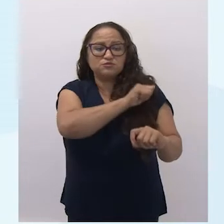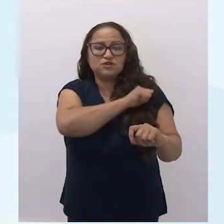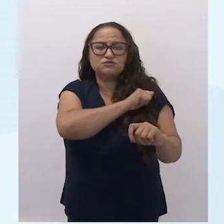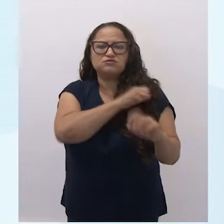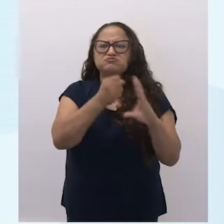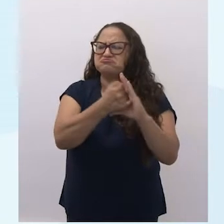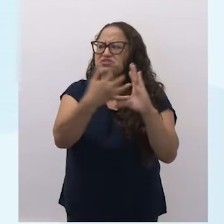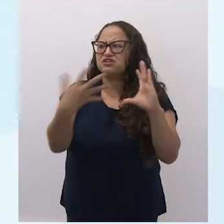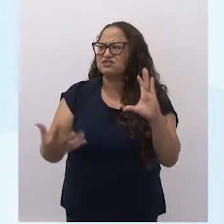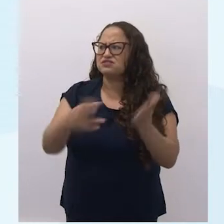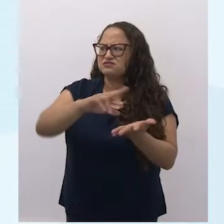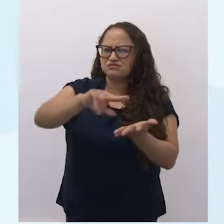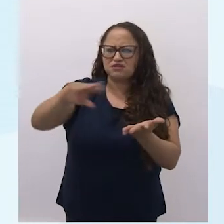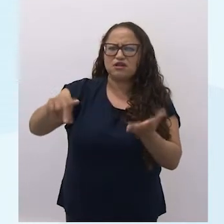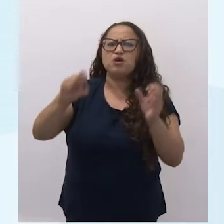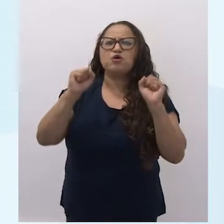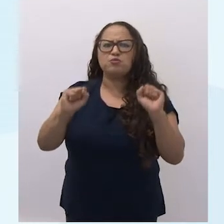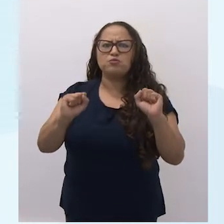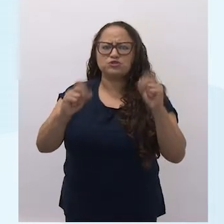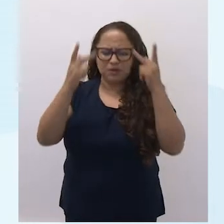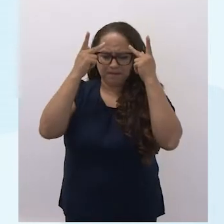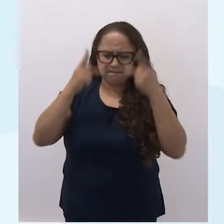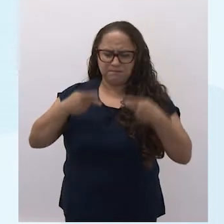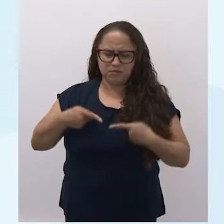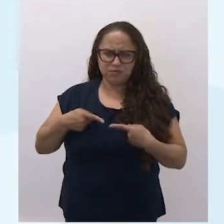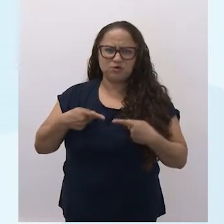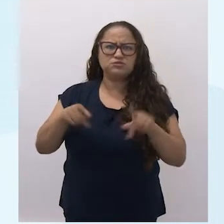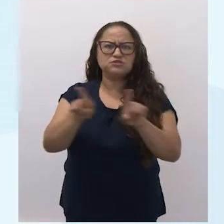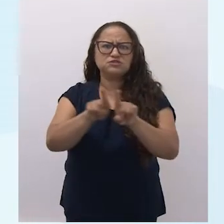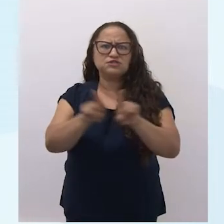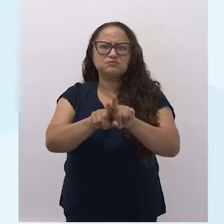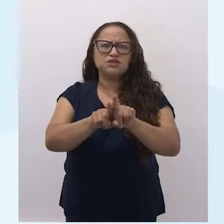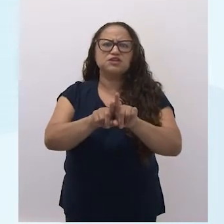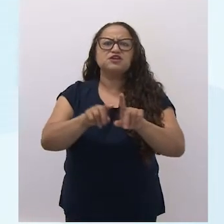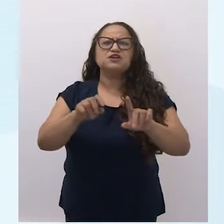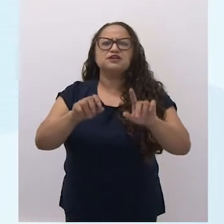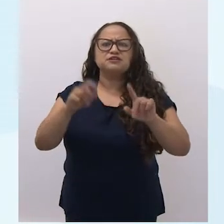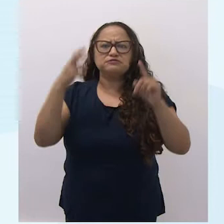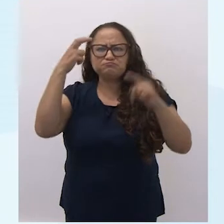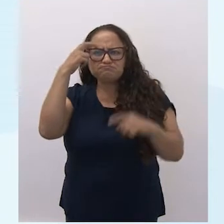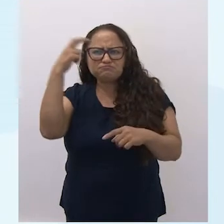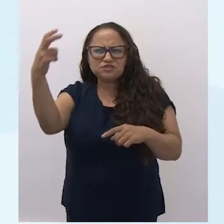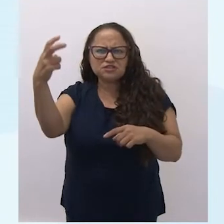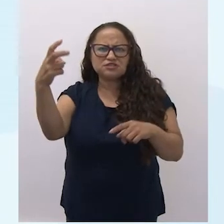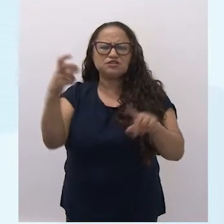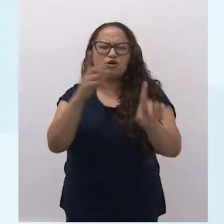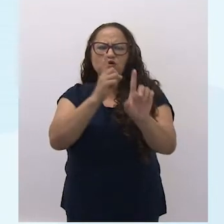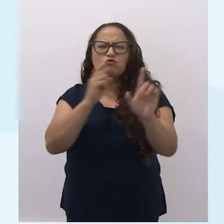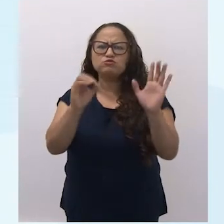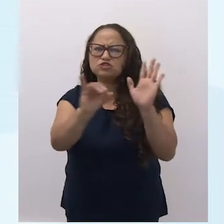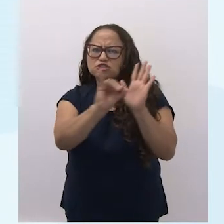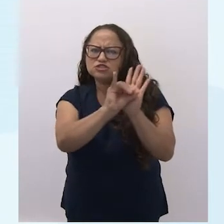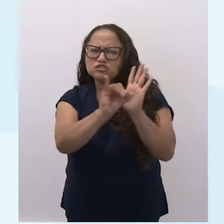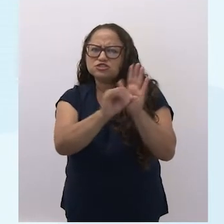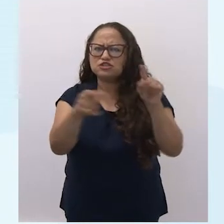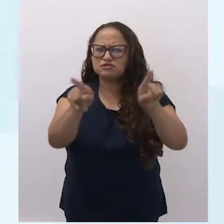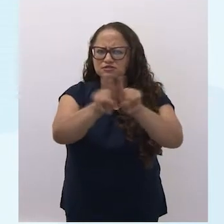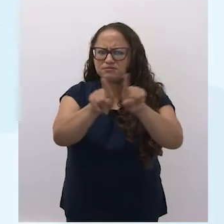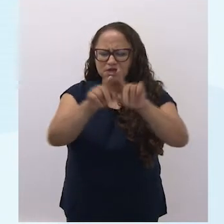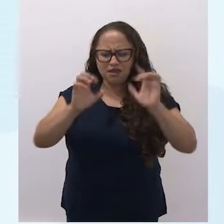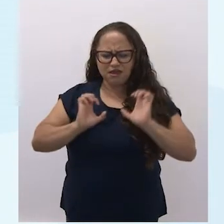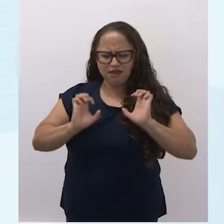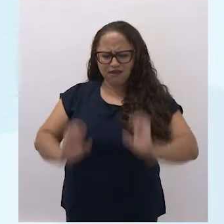sejam elas física, intelectual, afetiva, identitária e a ética. E também